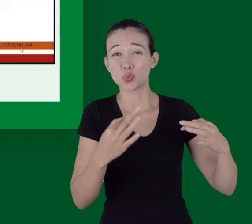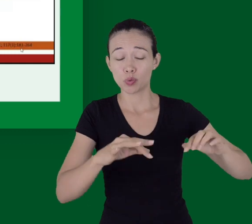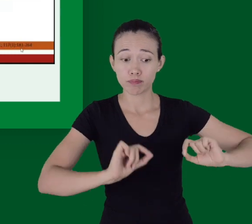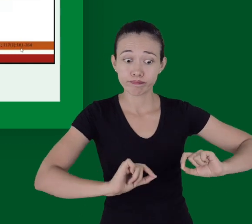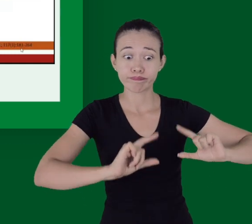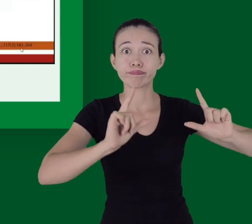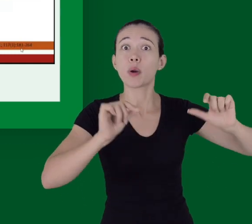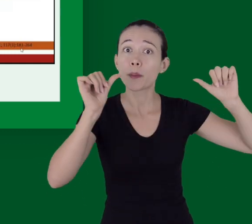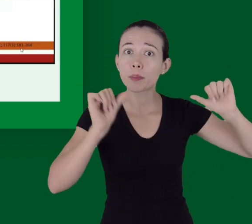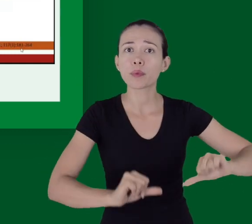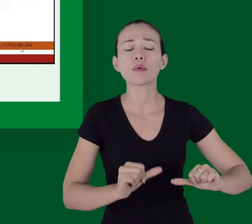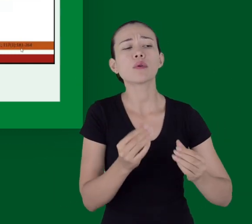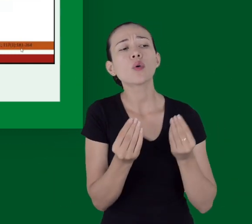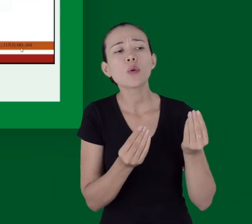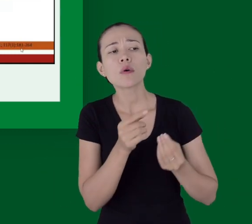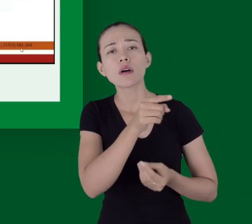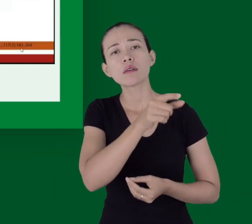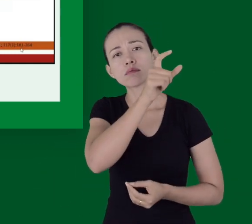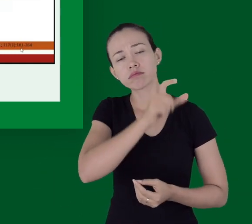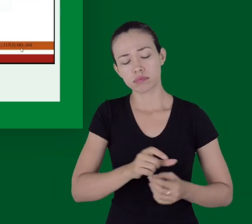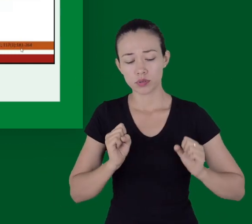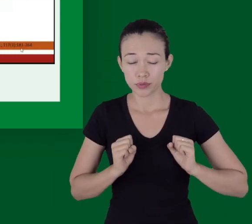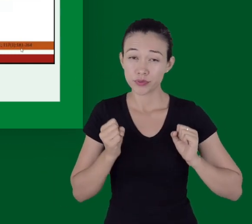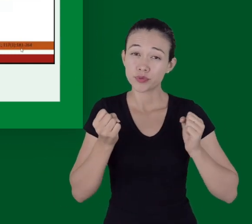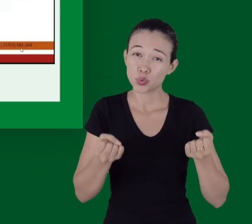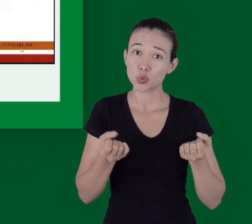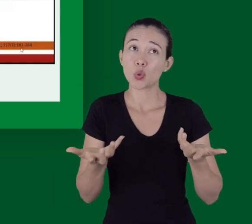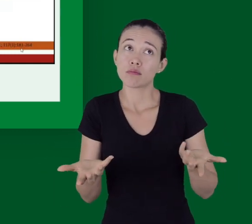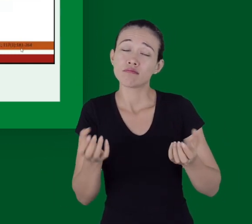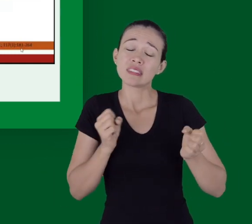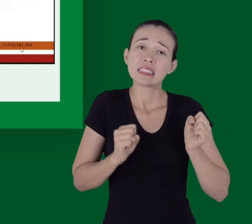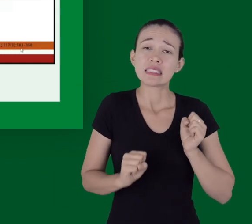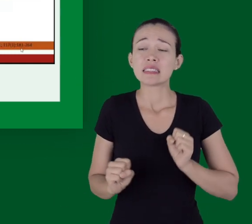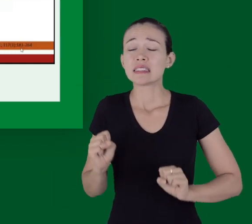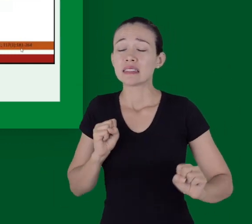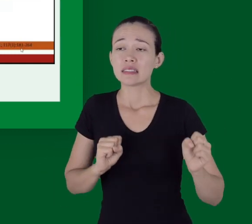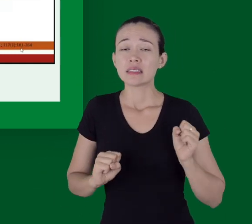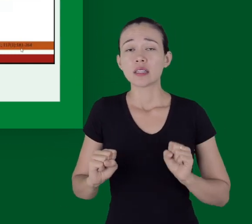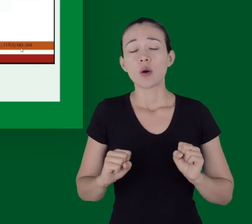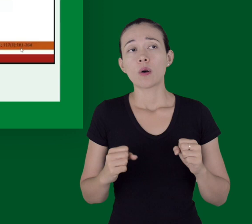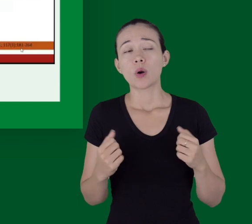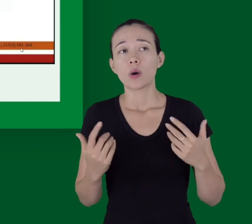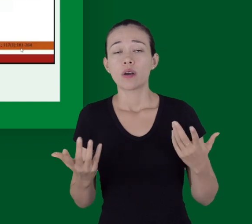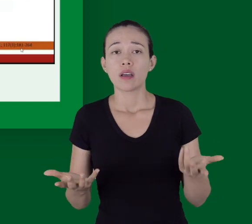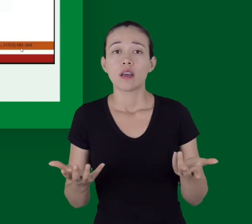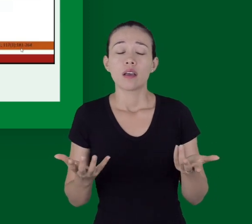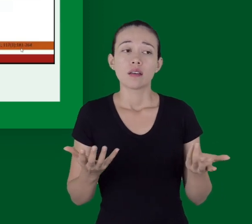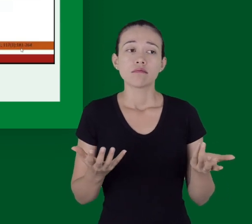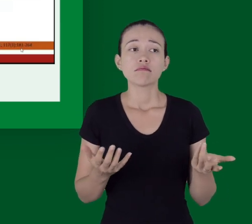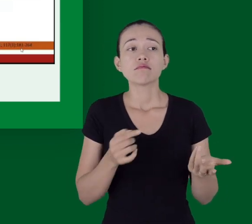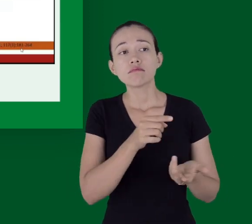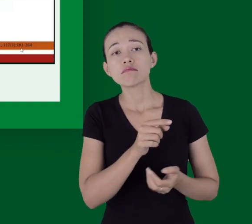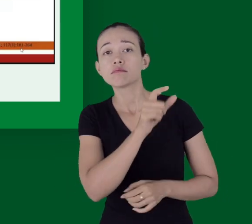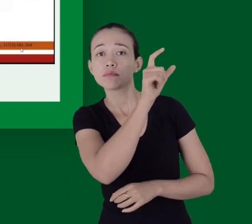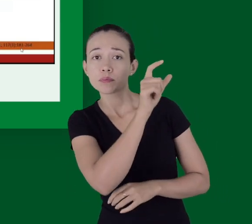pode piorar com esforço, principalmente, né? Ou com ansiedade,